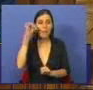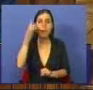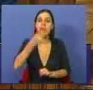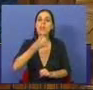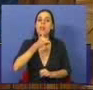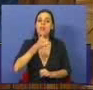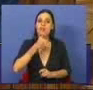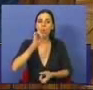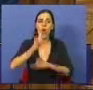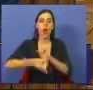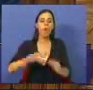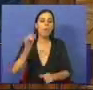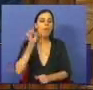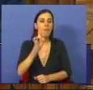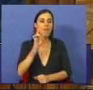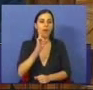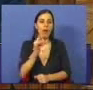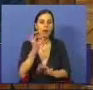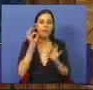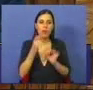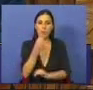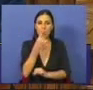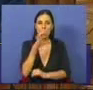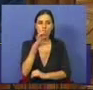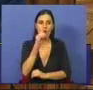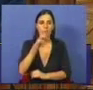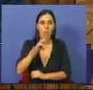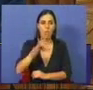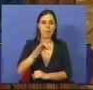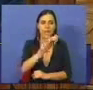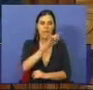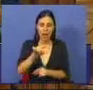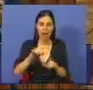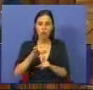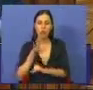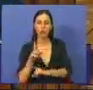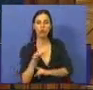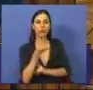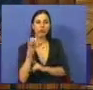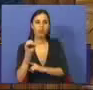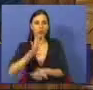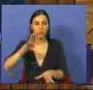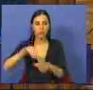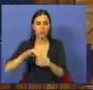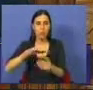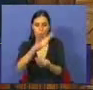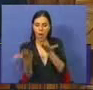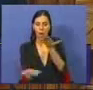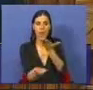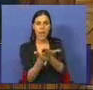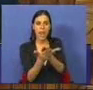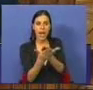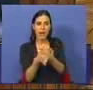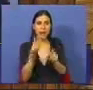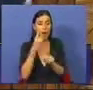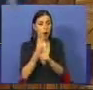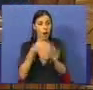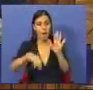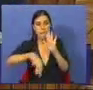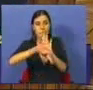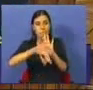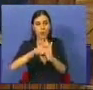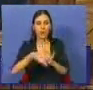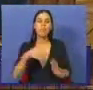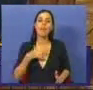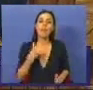decidido, qual era o valor das comissões e do juro que fariam parte de um anexo dessa portaria. Queria